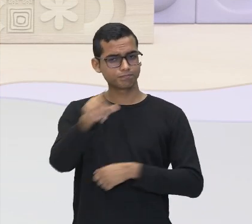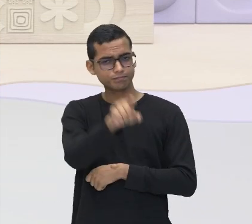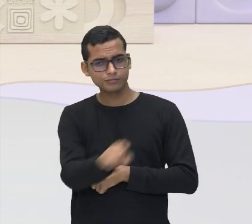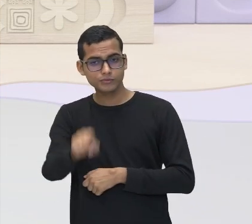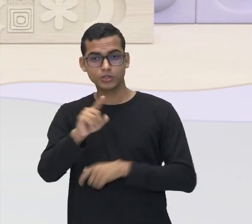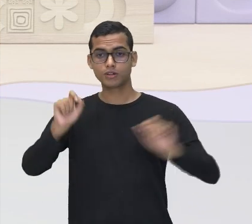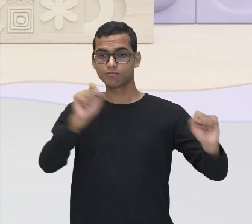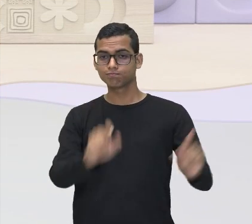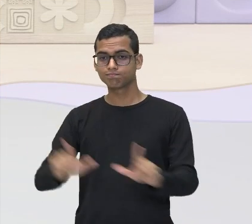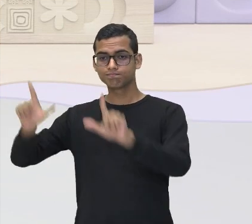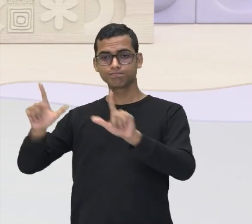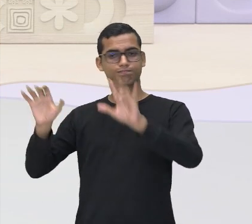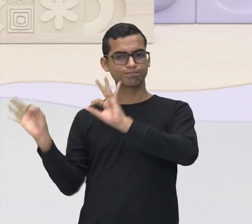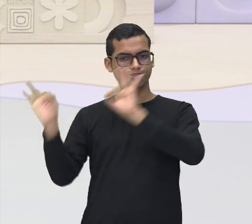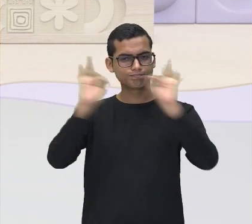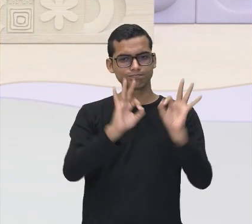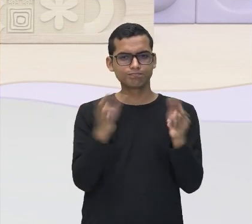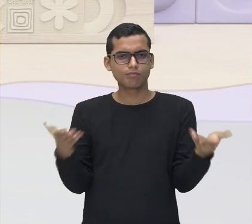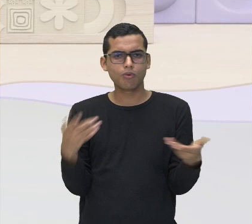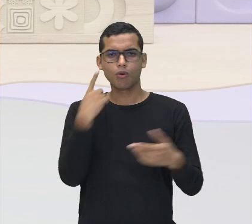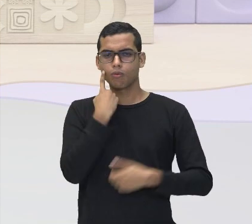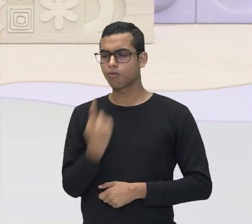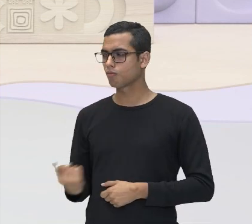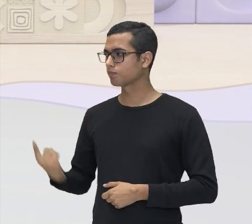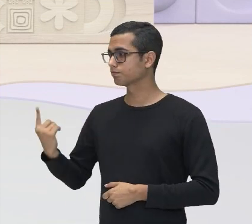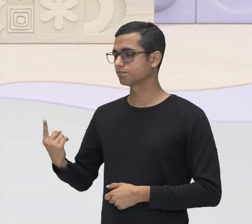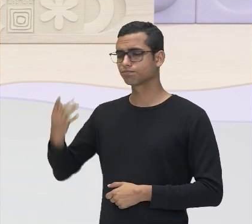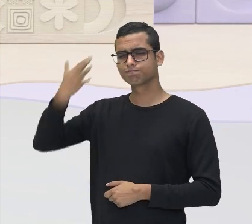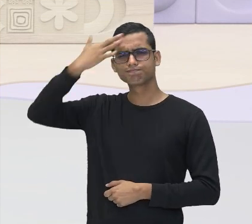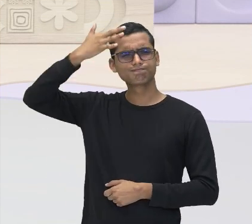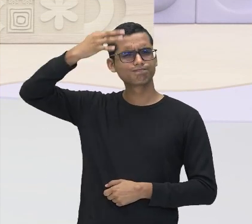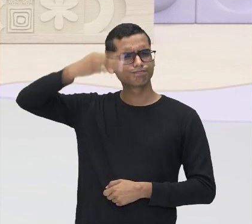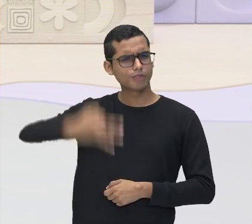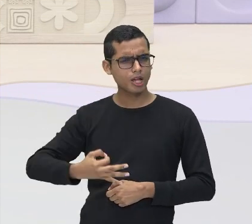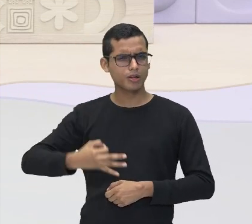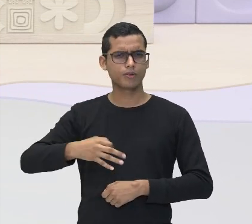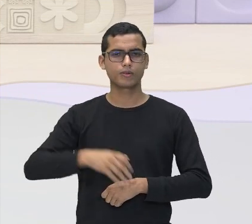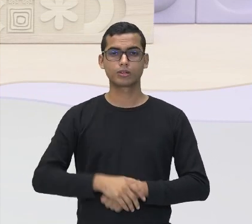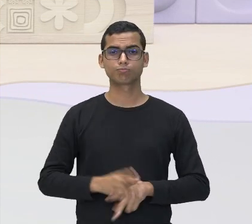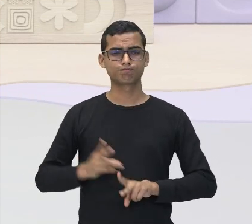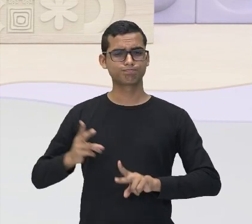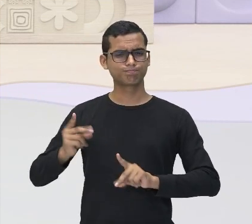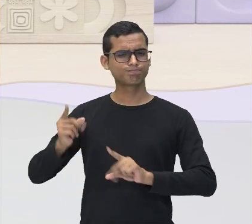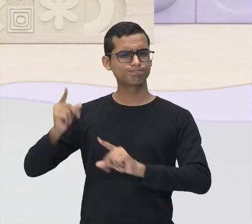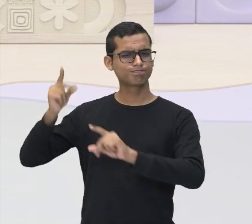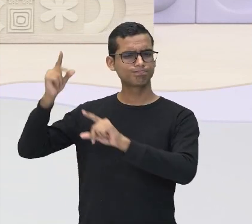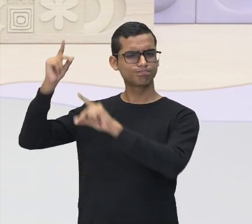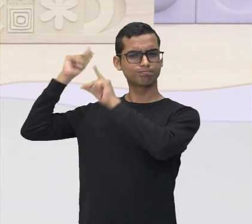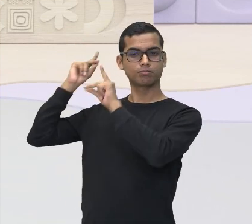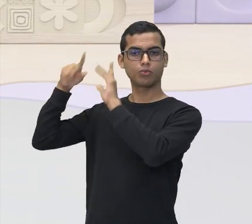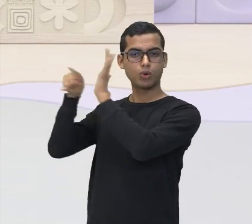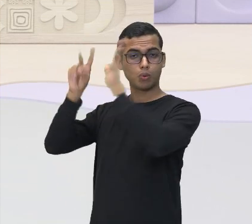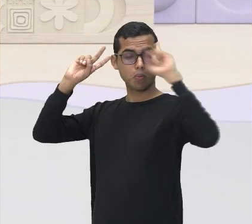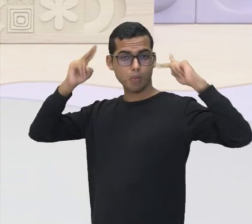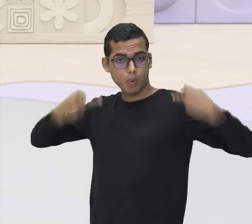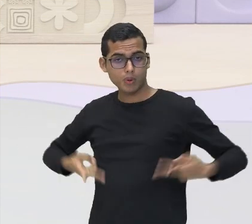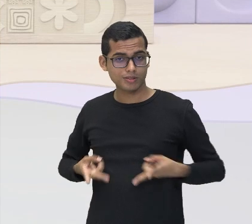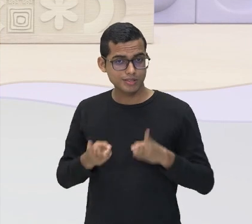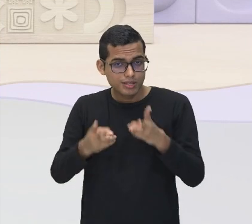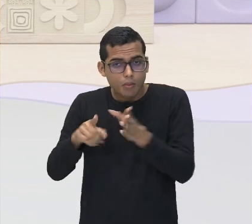próxima cartela, entender a seguinte certeza. Desde os primórdios da humanidade, buscamos